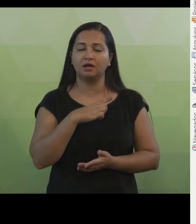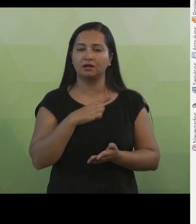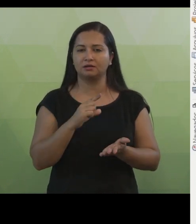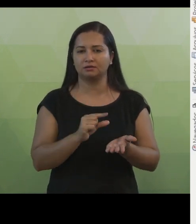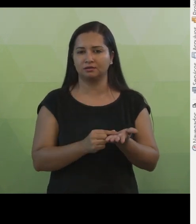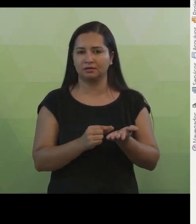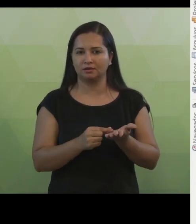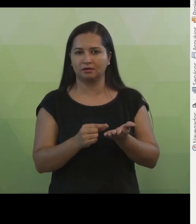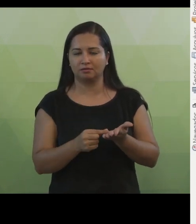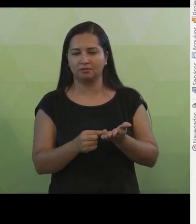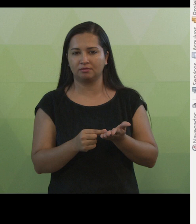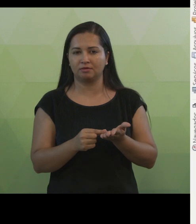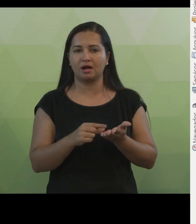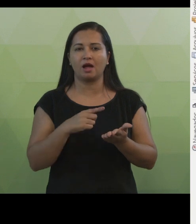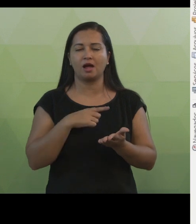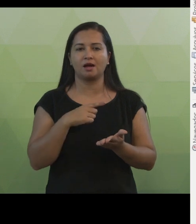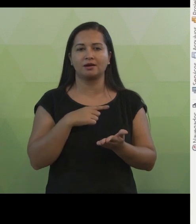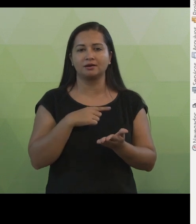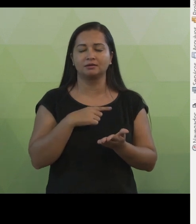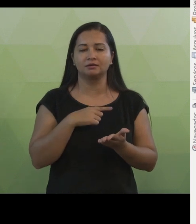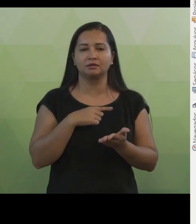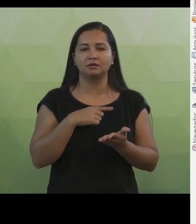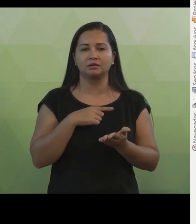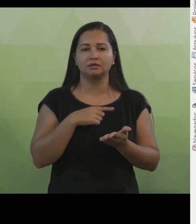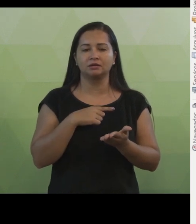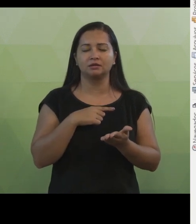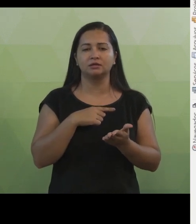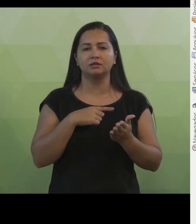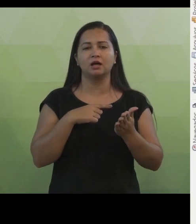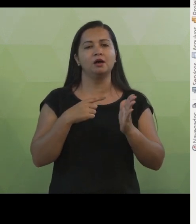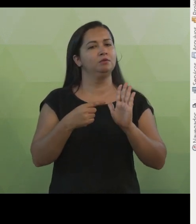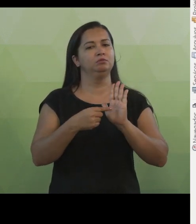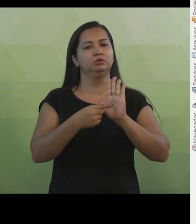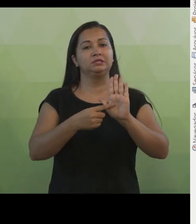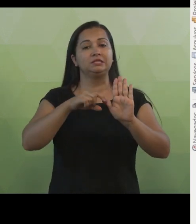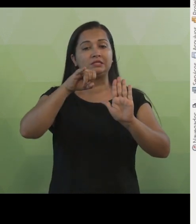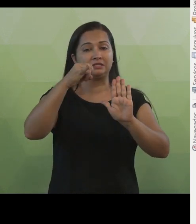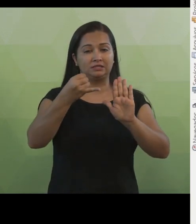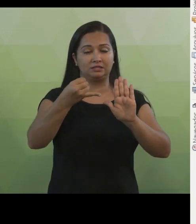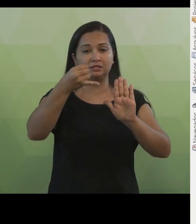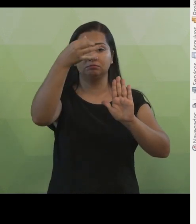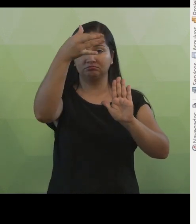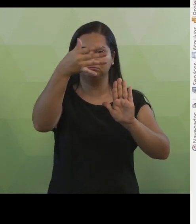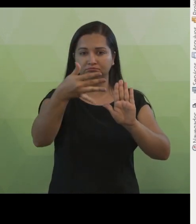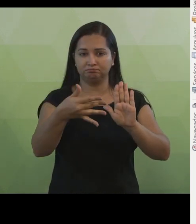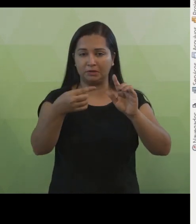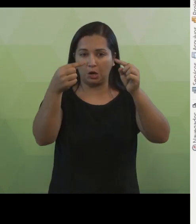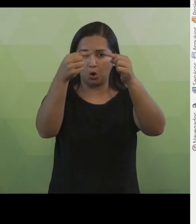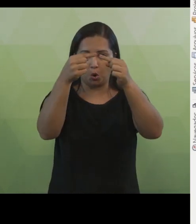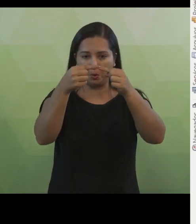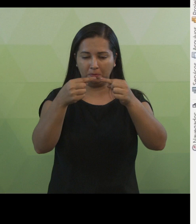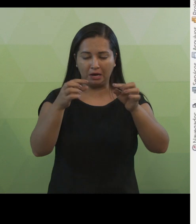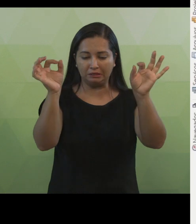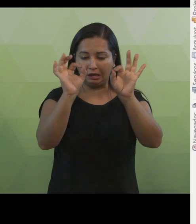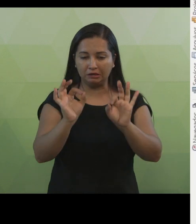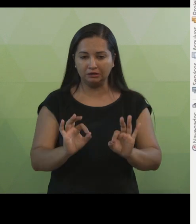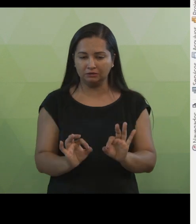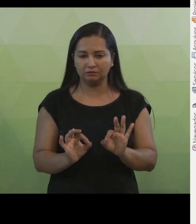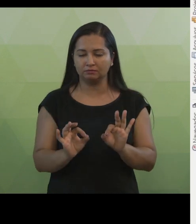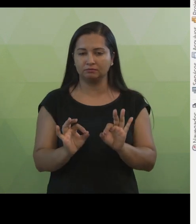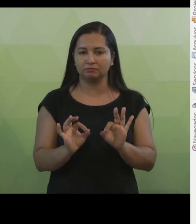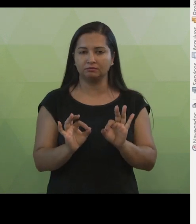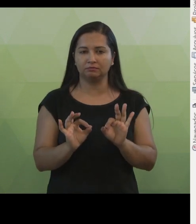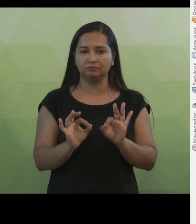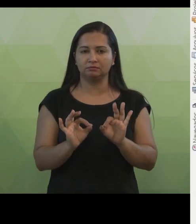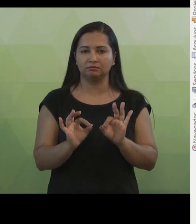Repare. Número par. Nenhuma dessas outras mensagens aqui para o número ser dividido por 7 não teve resto